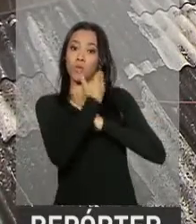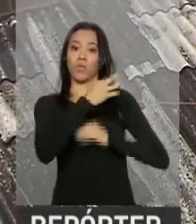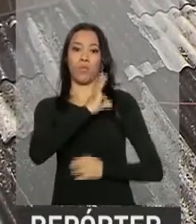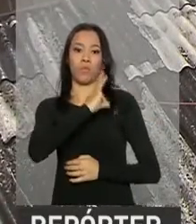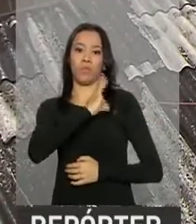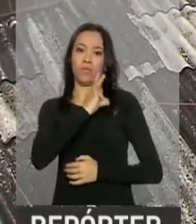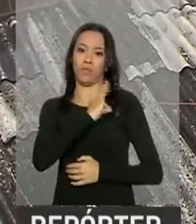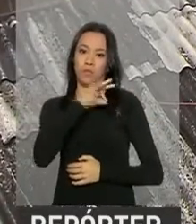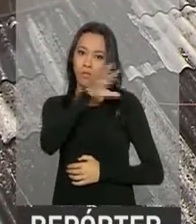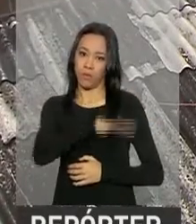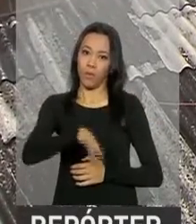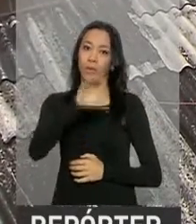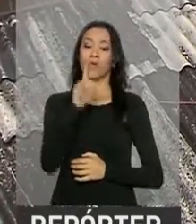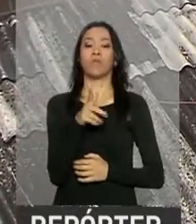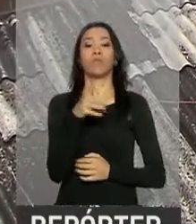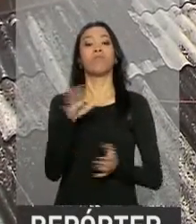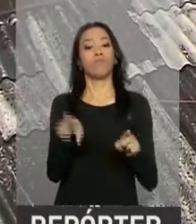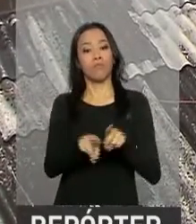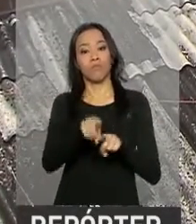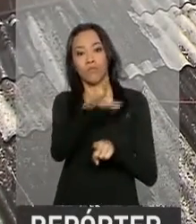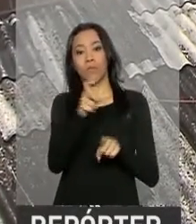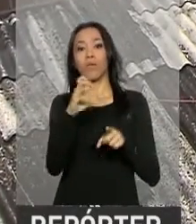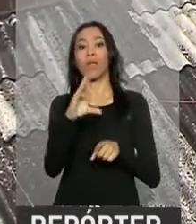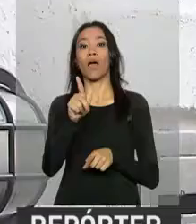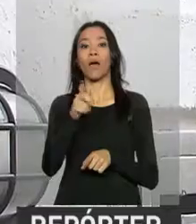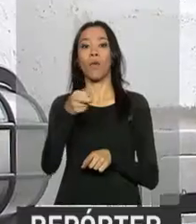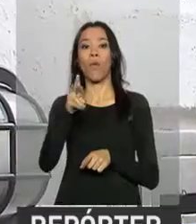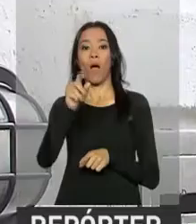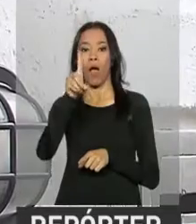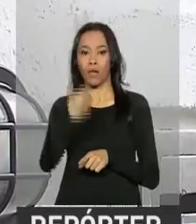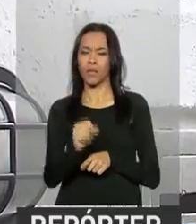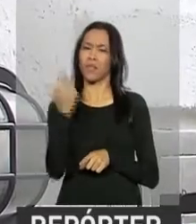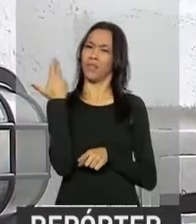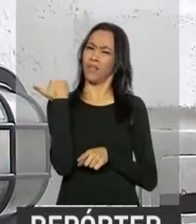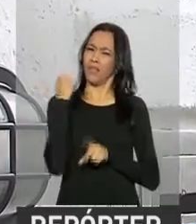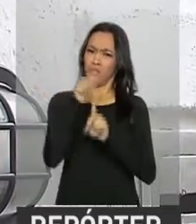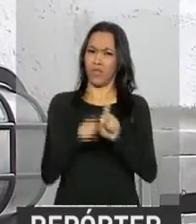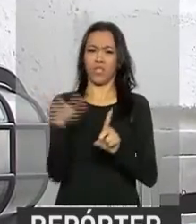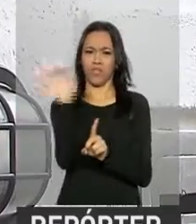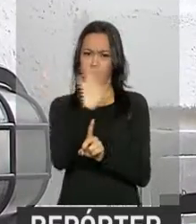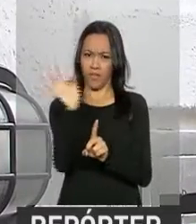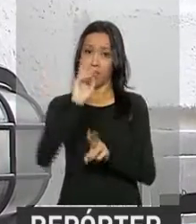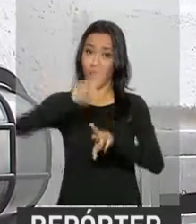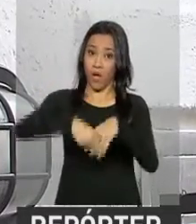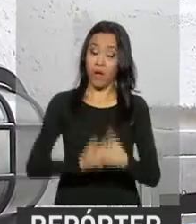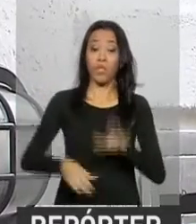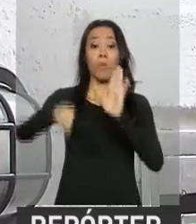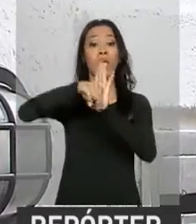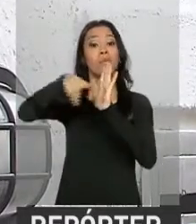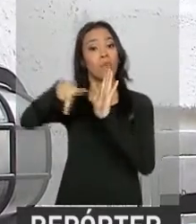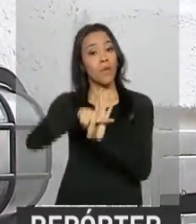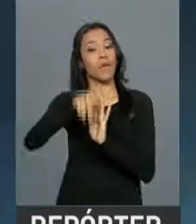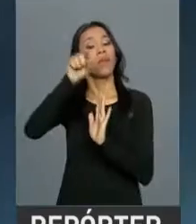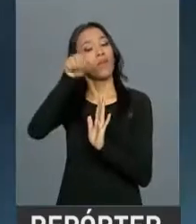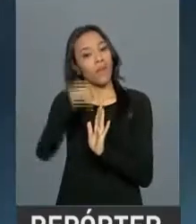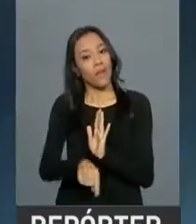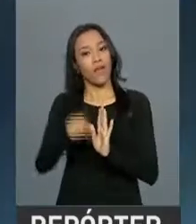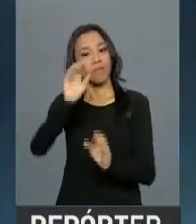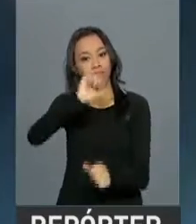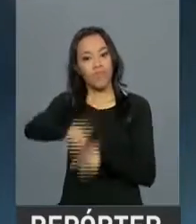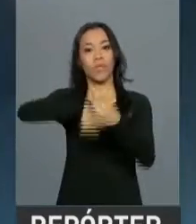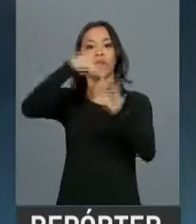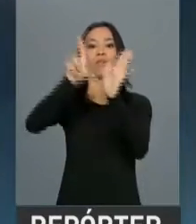municipal essa autorização está em vigor desde fevereiro por meio de uma medida provisória que foi convertida em lei